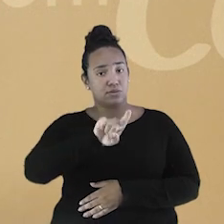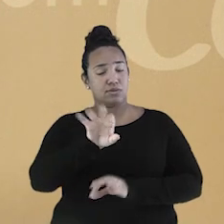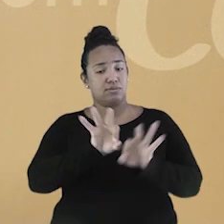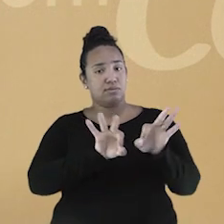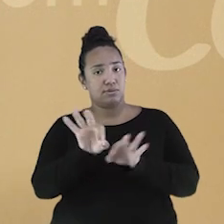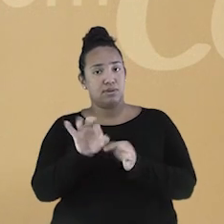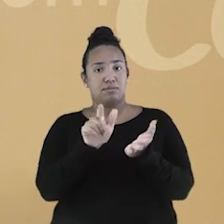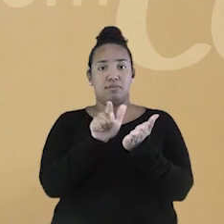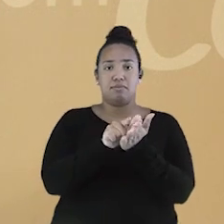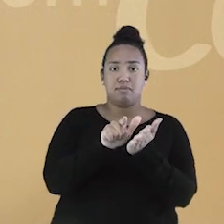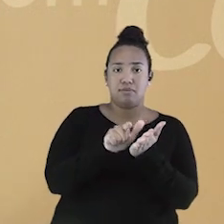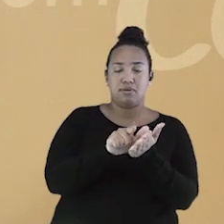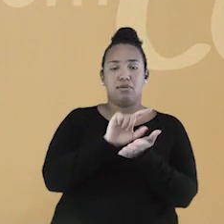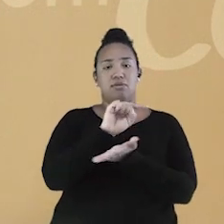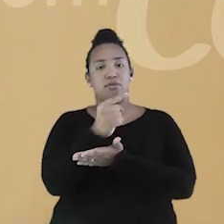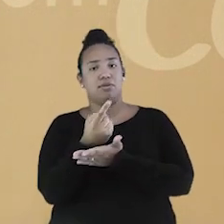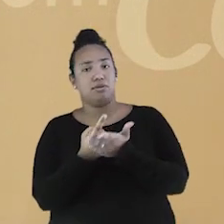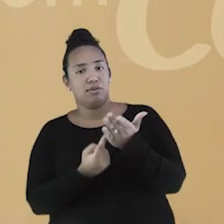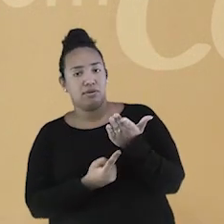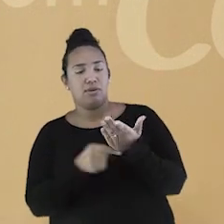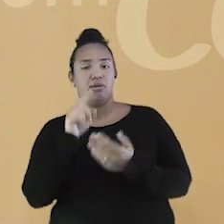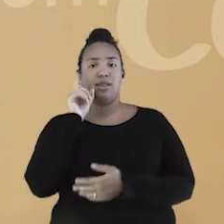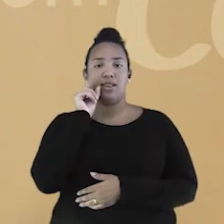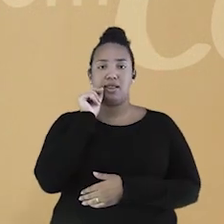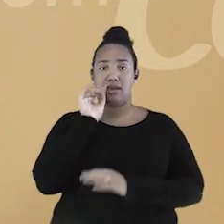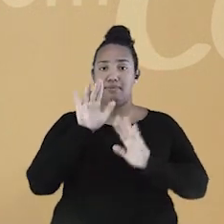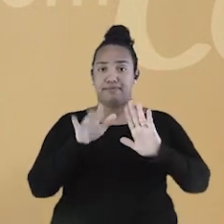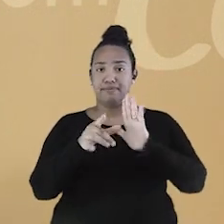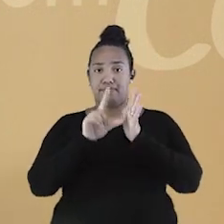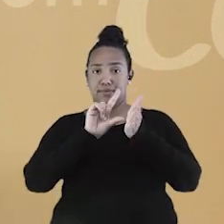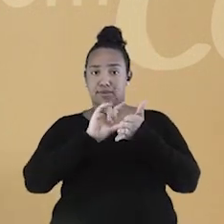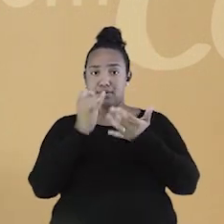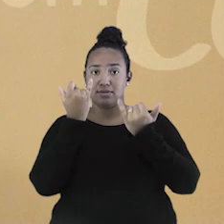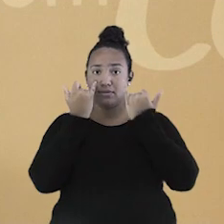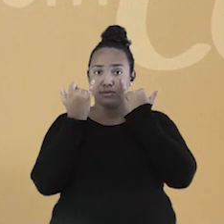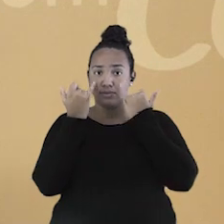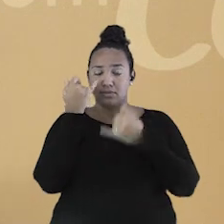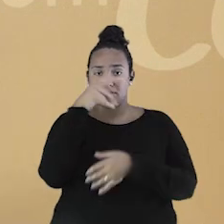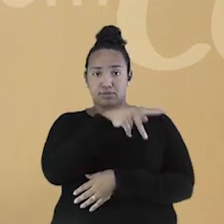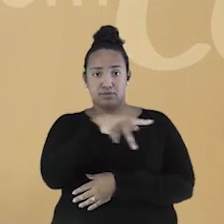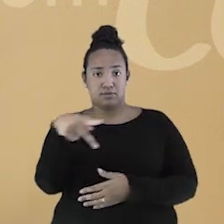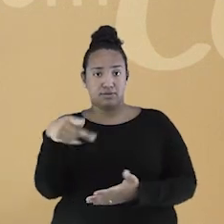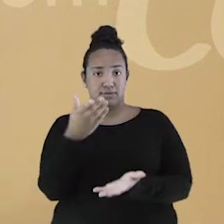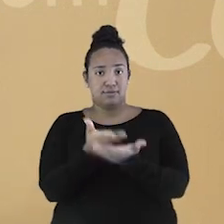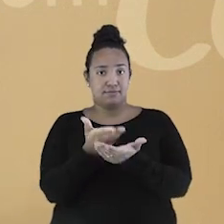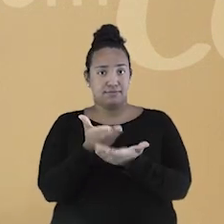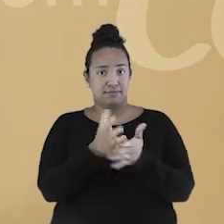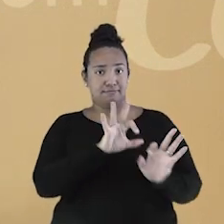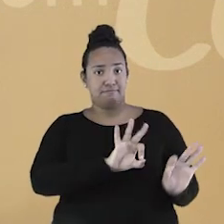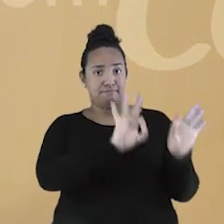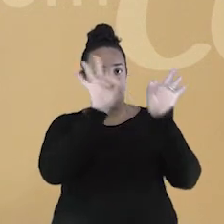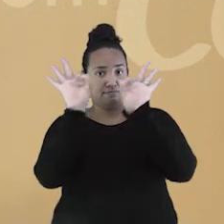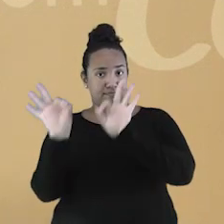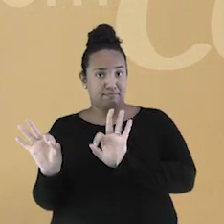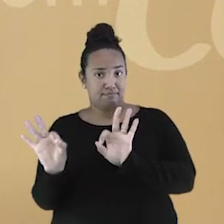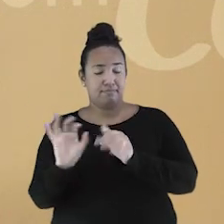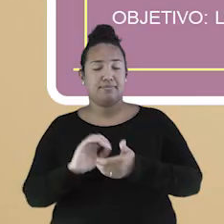lápis. Antes de começar, vou passar algumas informações aos professores e às professoras que estão nos